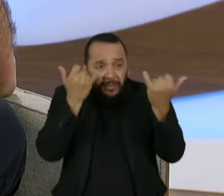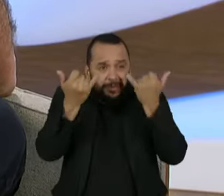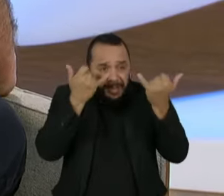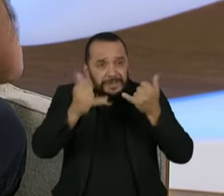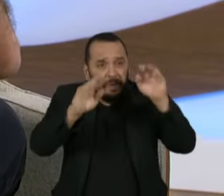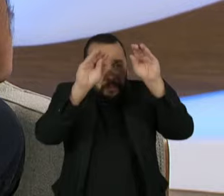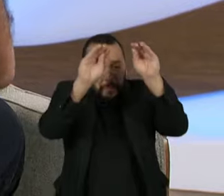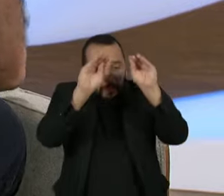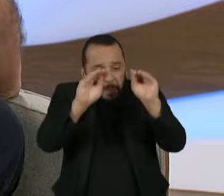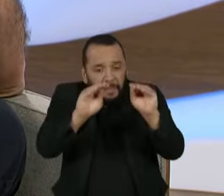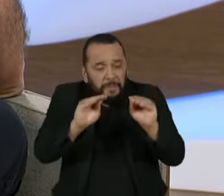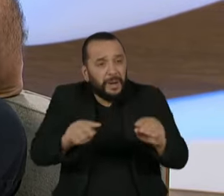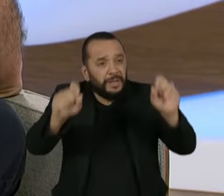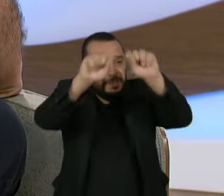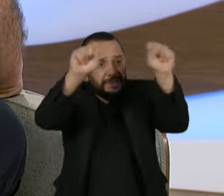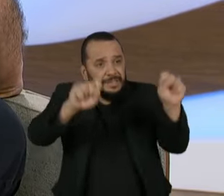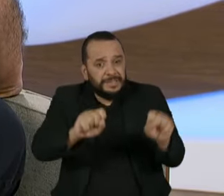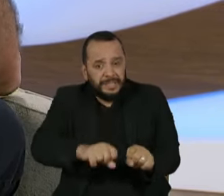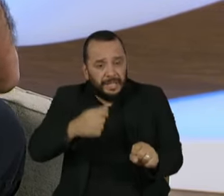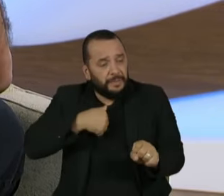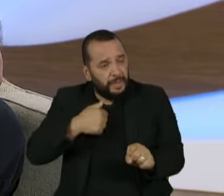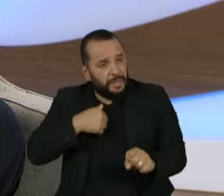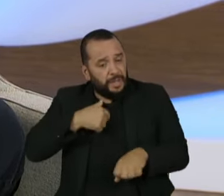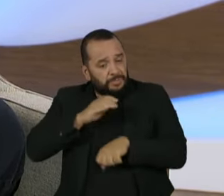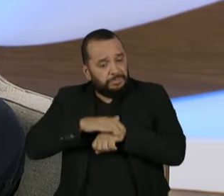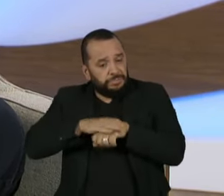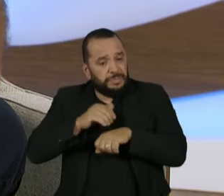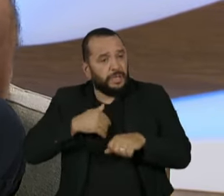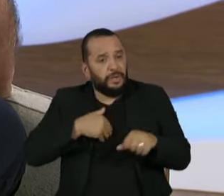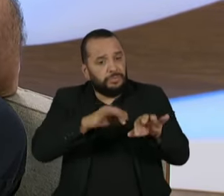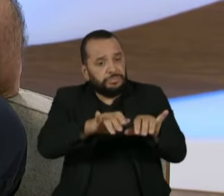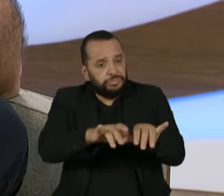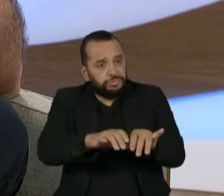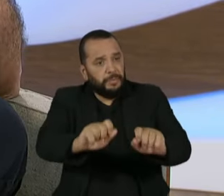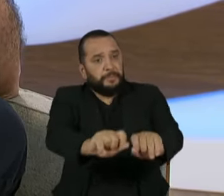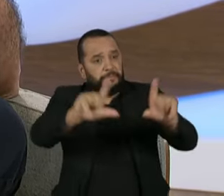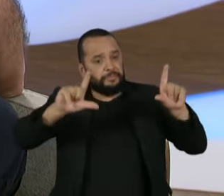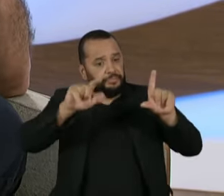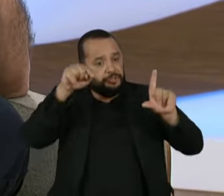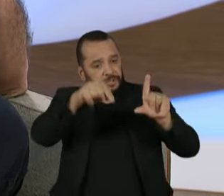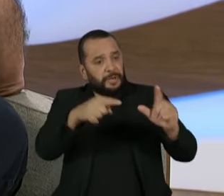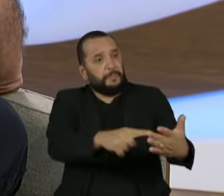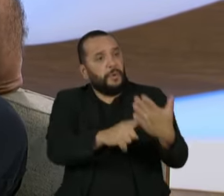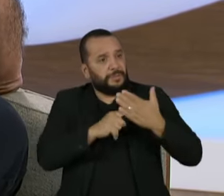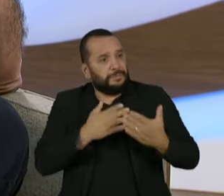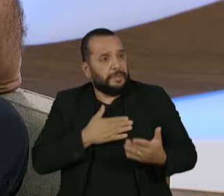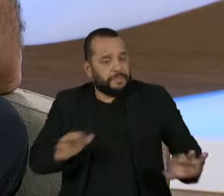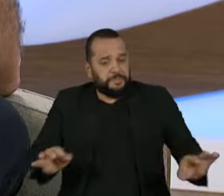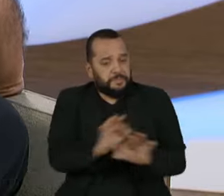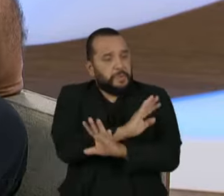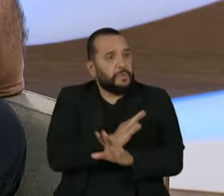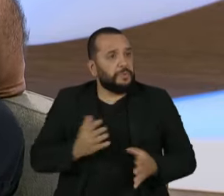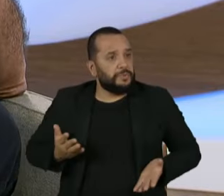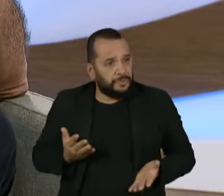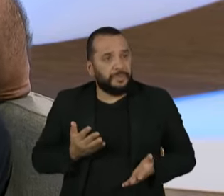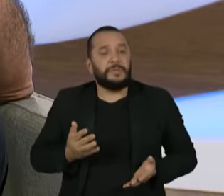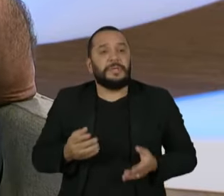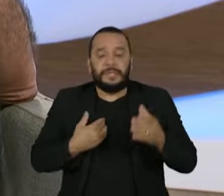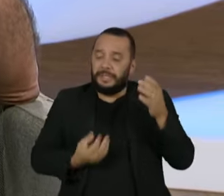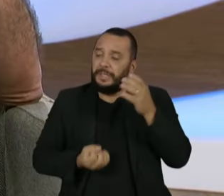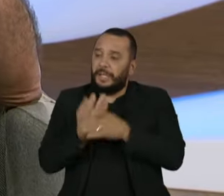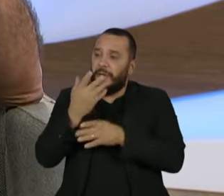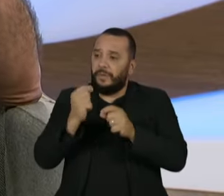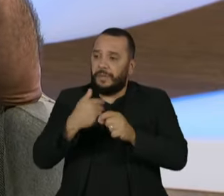por trás da gente mudar como as coisas funcionam e mudar o papel por exemplo das máquinas de busca que é a gente ter padrões